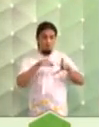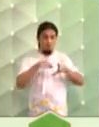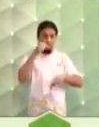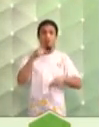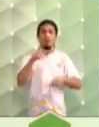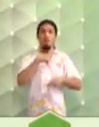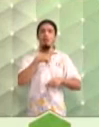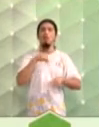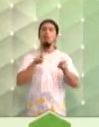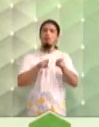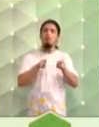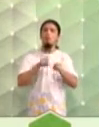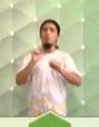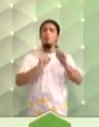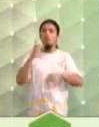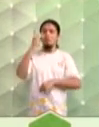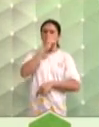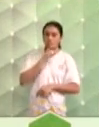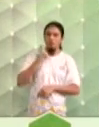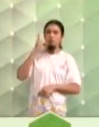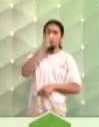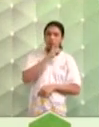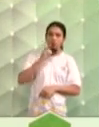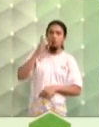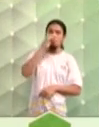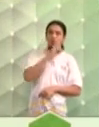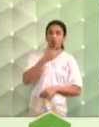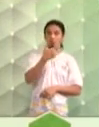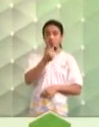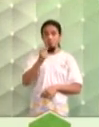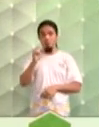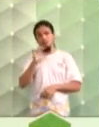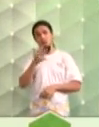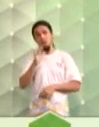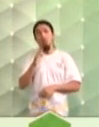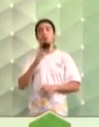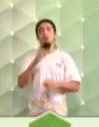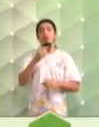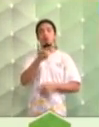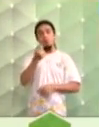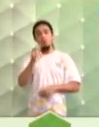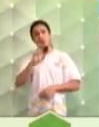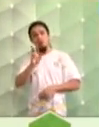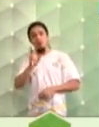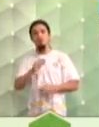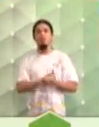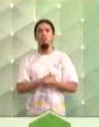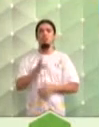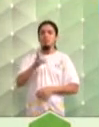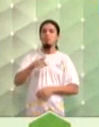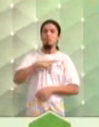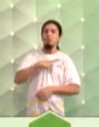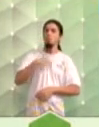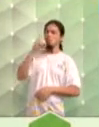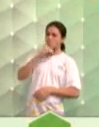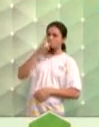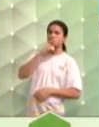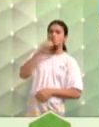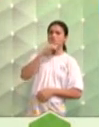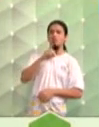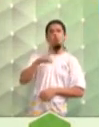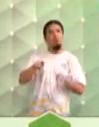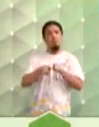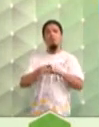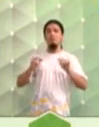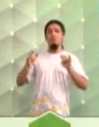diários de domingo a domingo. Isso. Prêmios de R$200 e de R$1.000, não é isso, temos, Augusto? 5 prêmios todo dia, de domingo a domingo, pouco importa se for feriado,